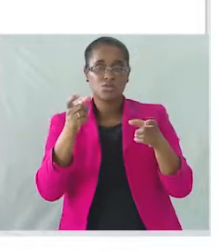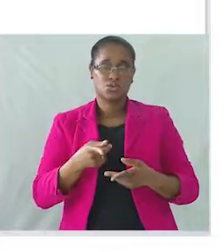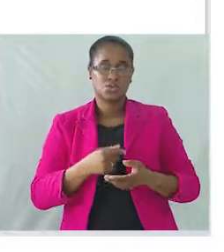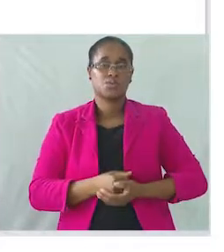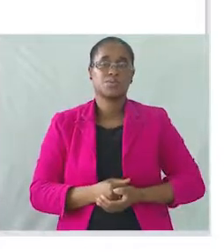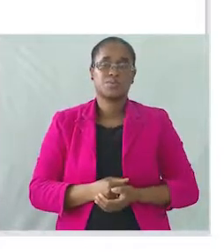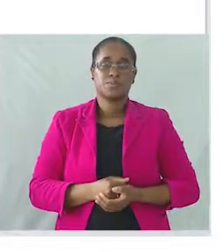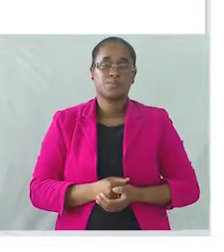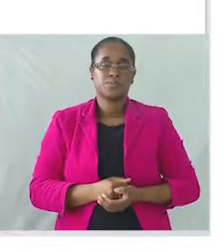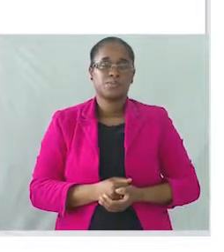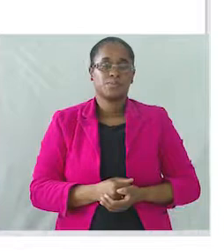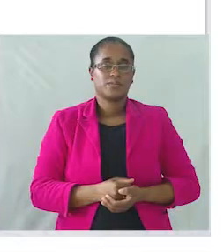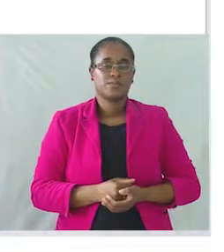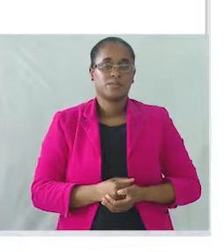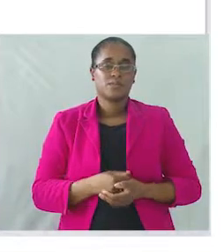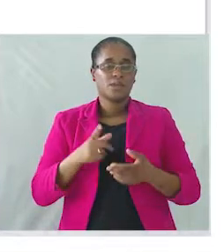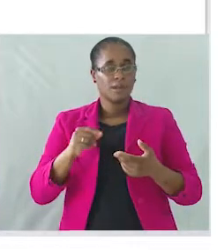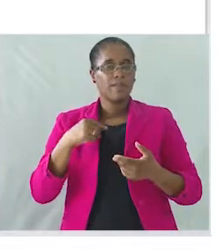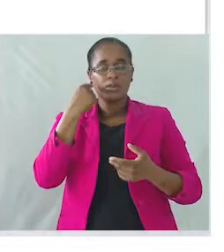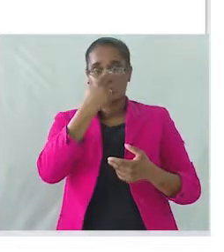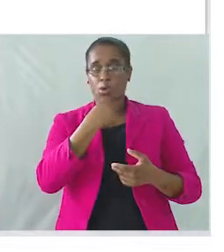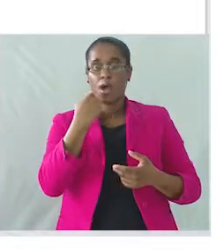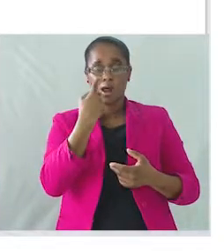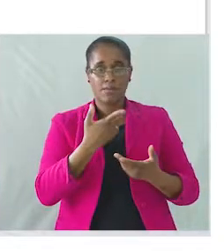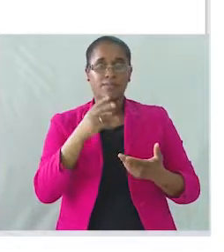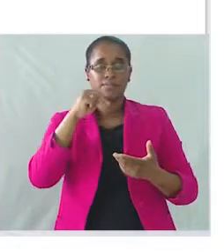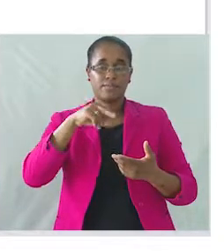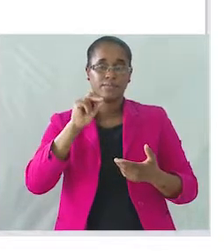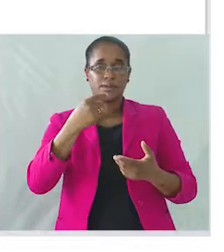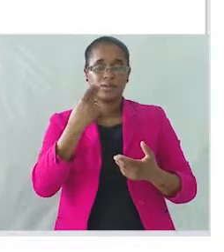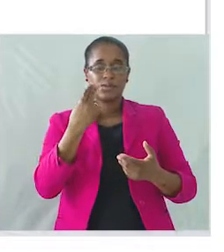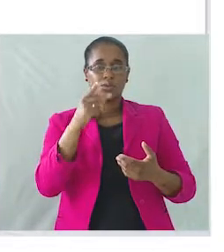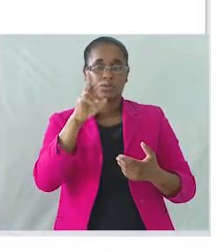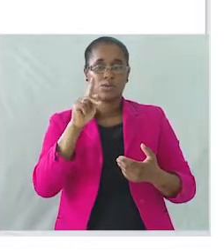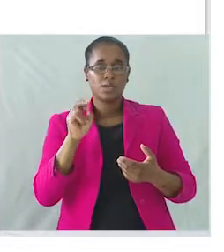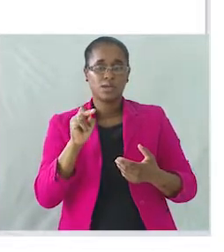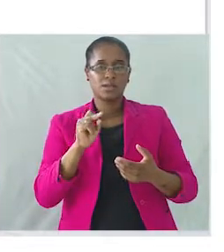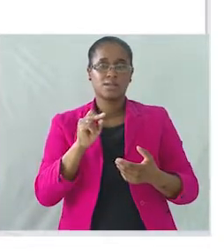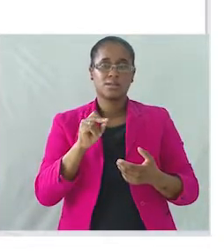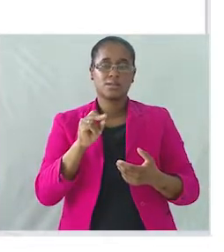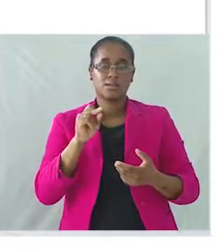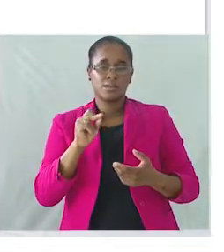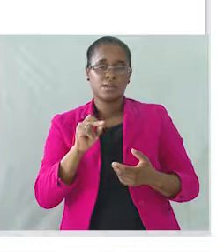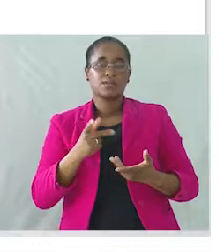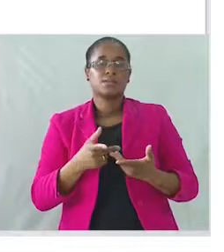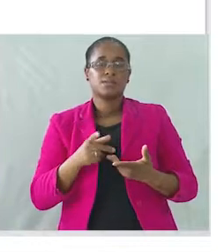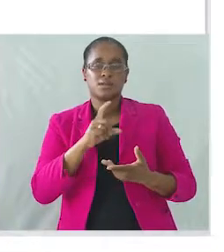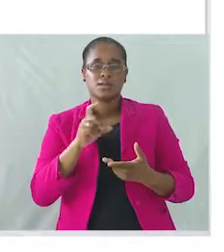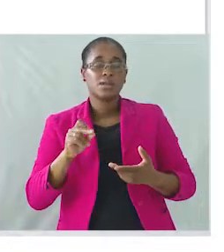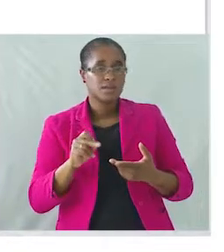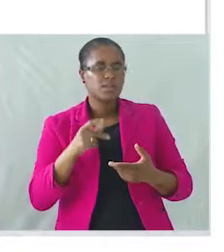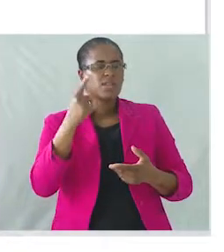narradores. E é de natureza oral e ainda está sujeito